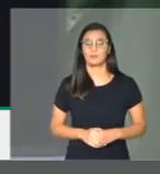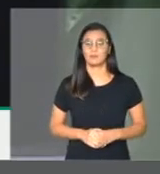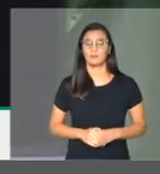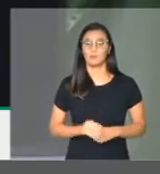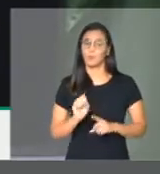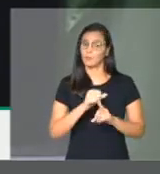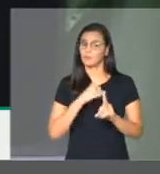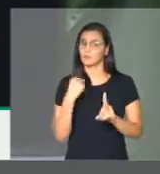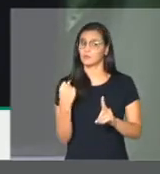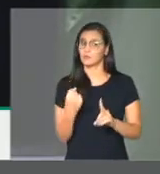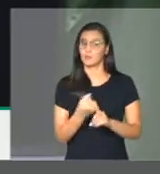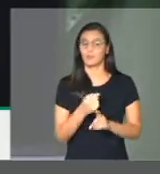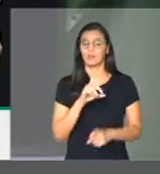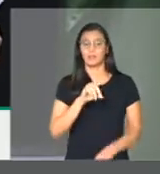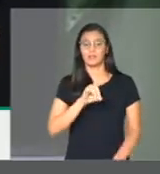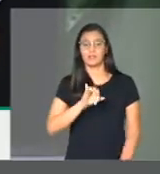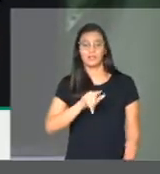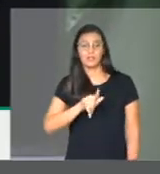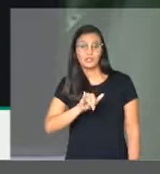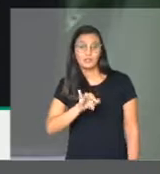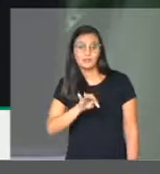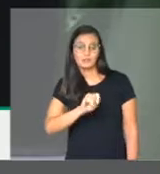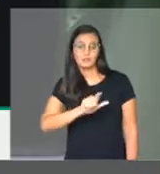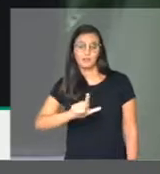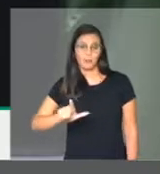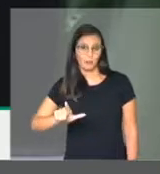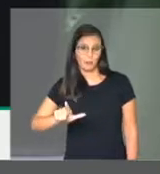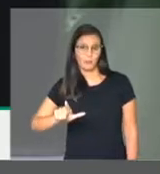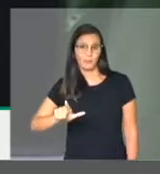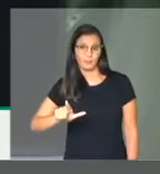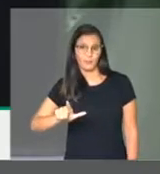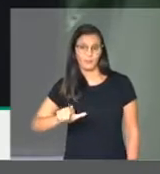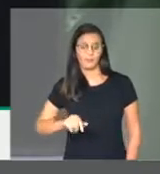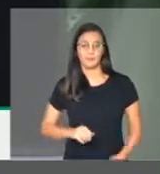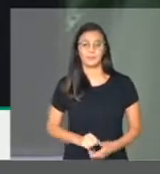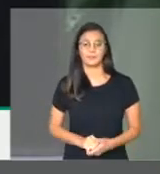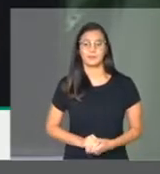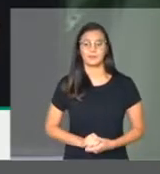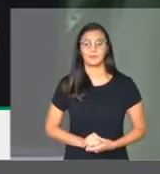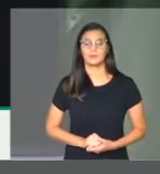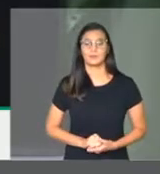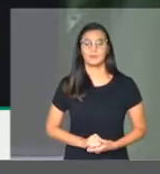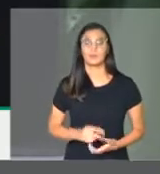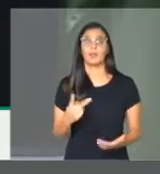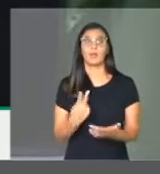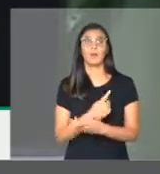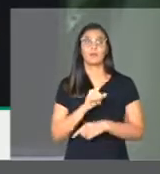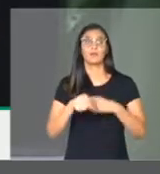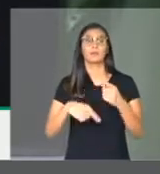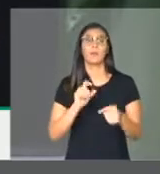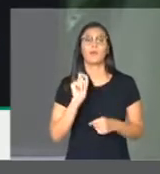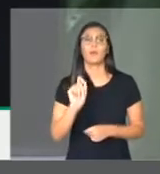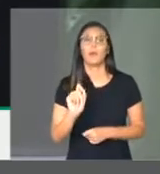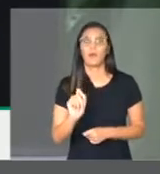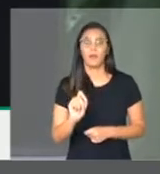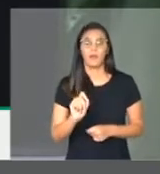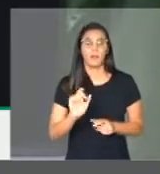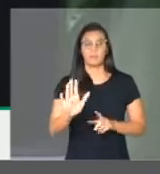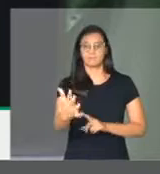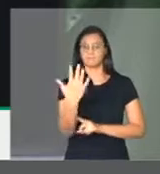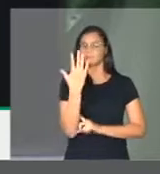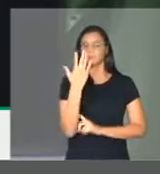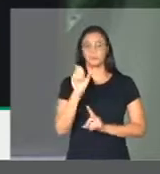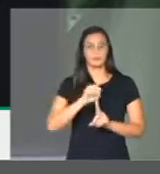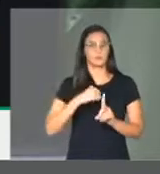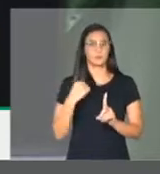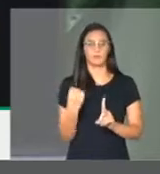uma sociedade digital conectada em rede. O que ocorreu depois é um tapa na cara da sociedade desamparada,